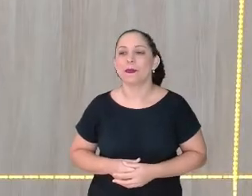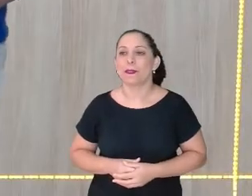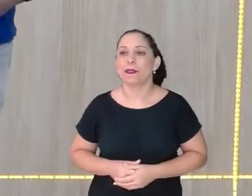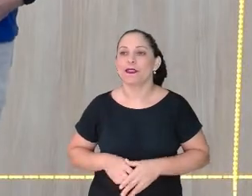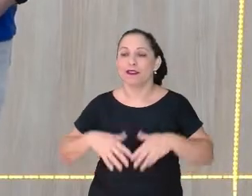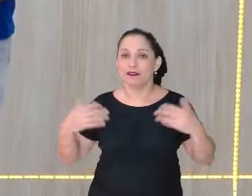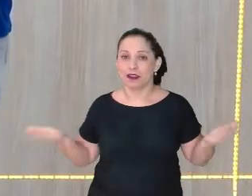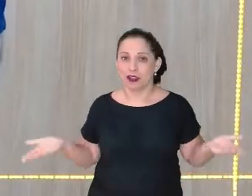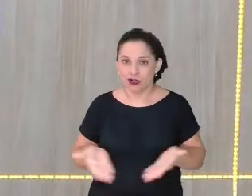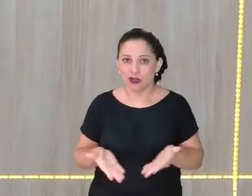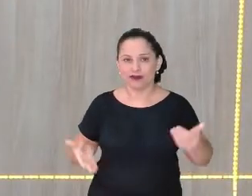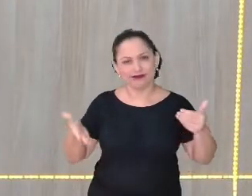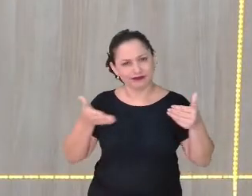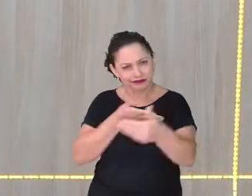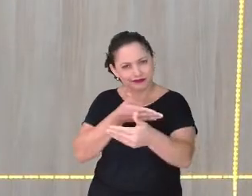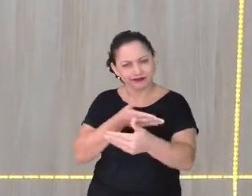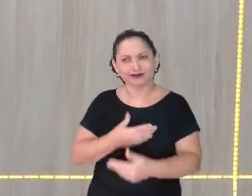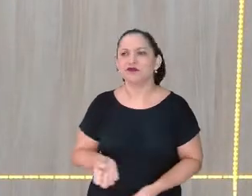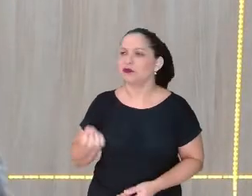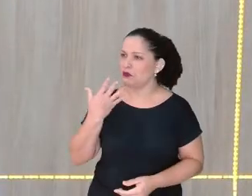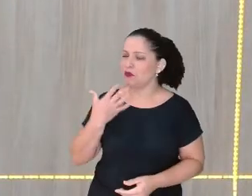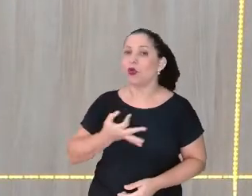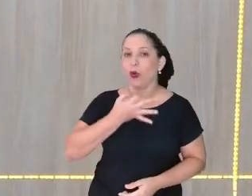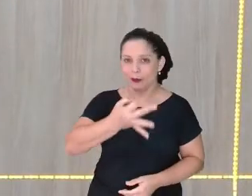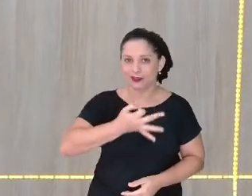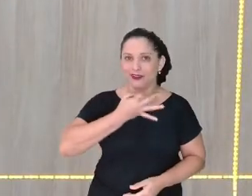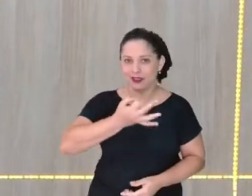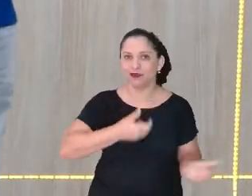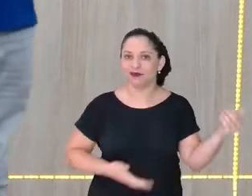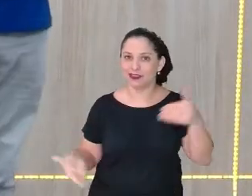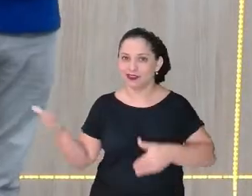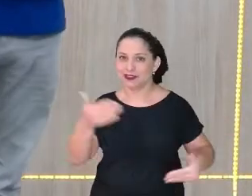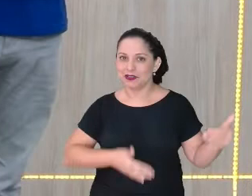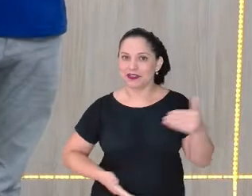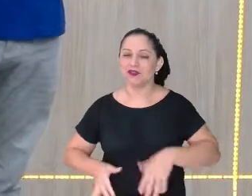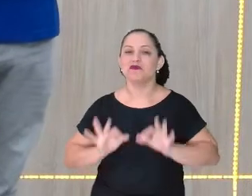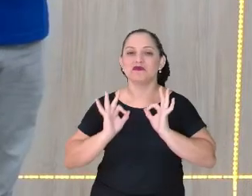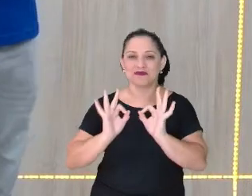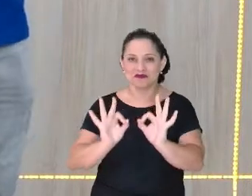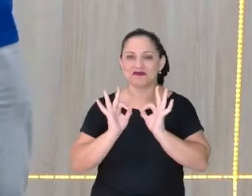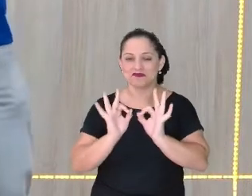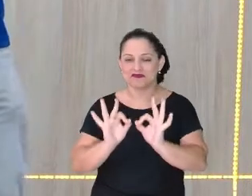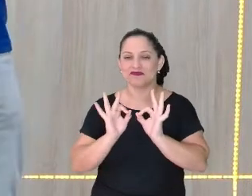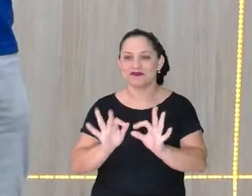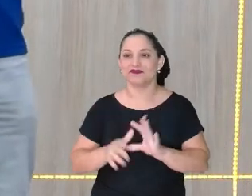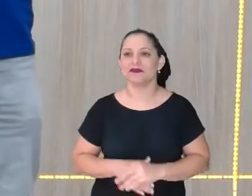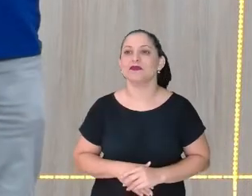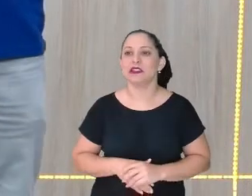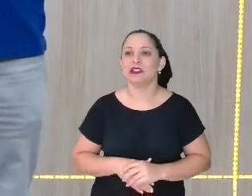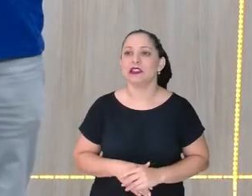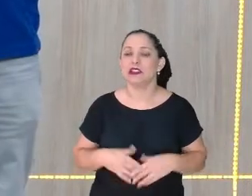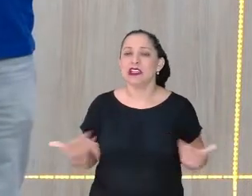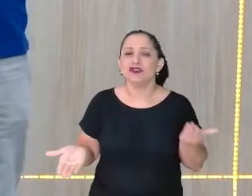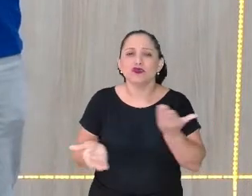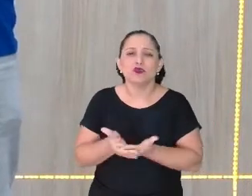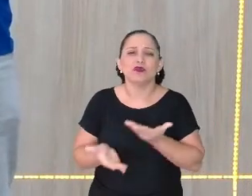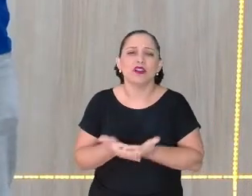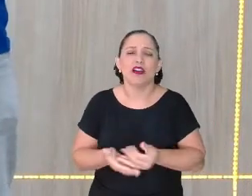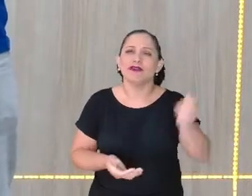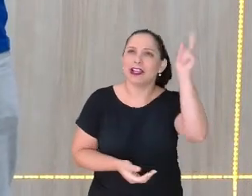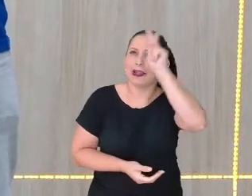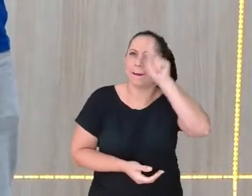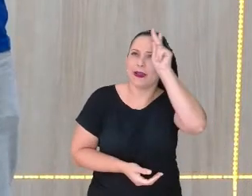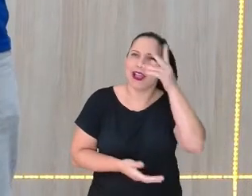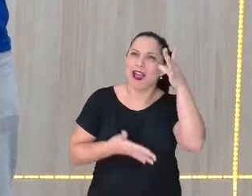gente vai continuando, professora. Muito boa sua colocação, acertadíssima, né? Porque a gente vai trabalhando, gente, e a gente vai lembrando